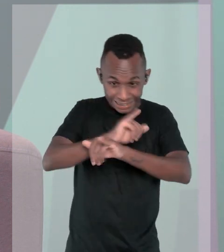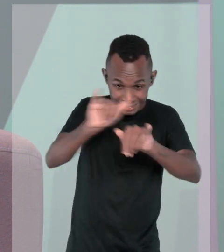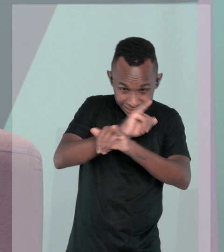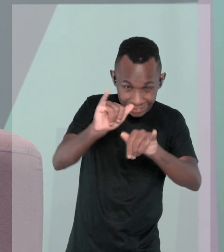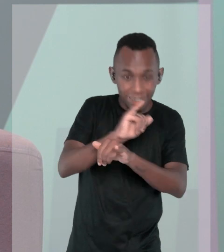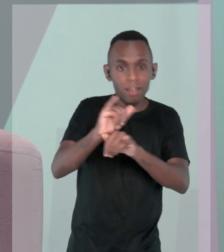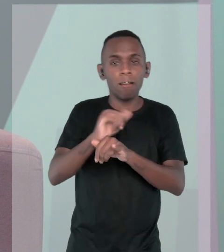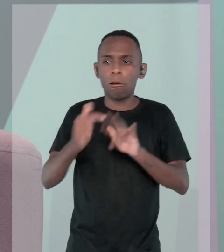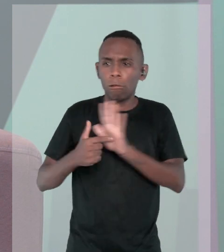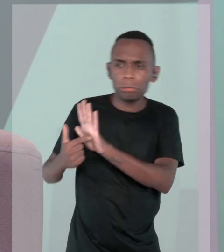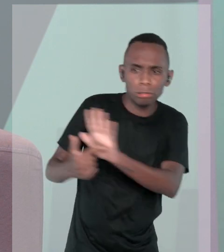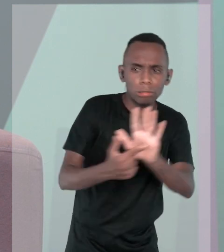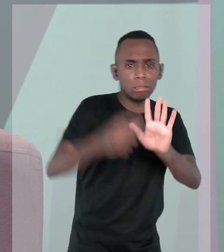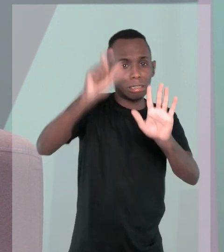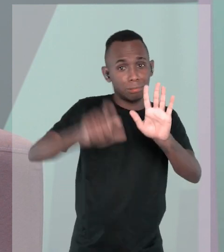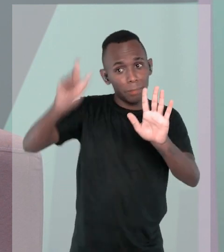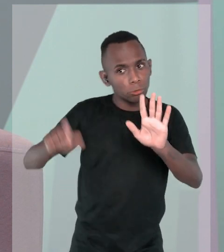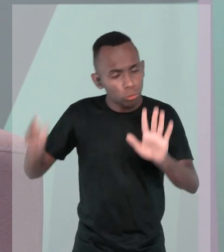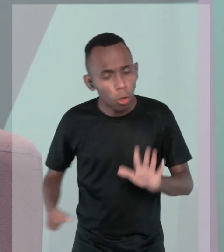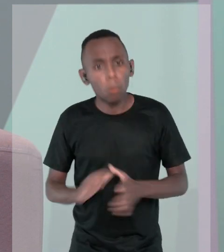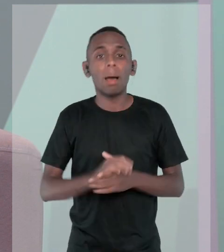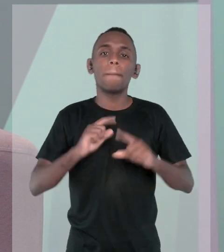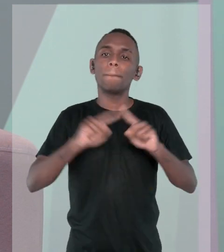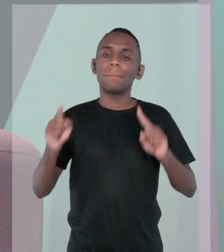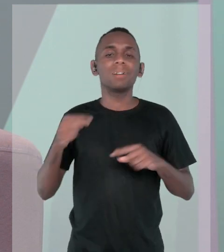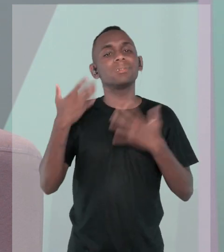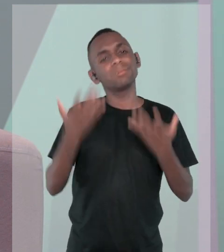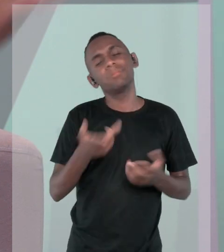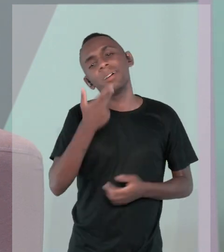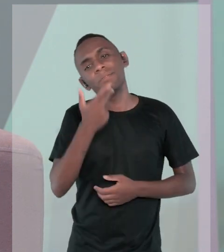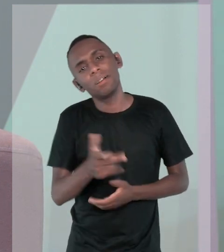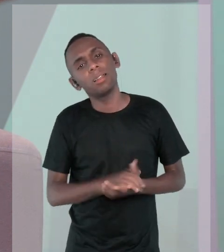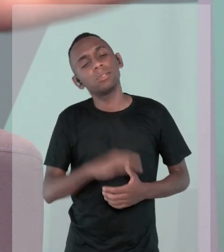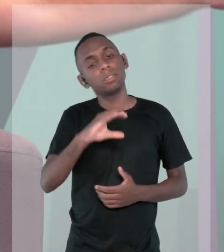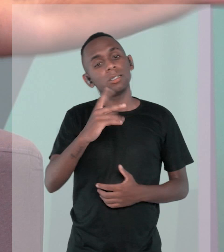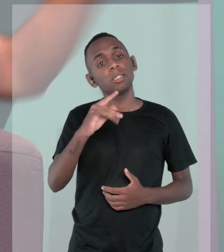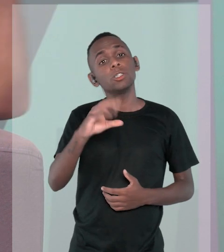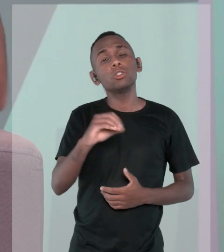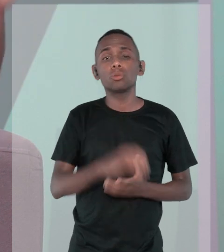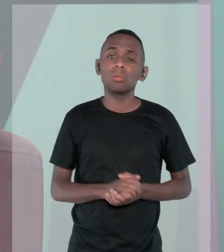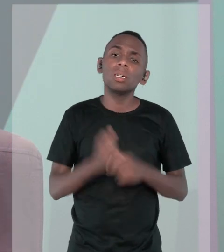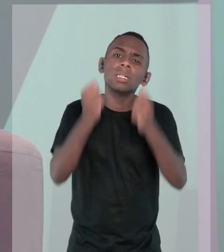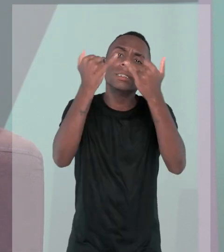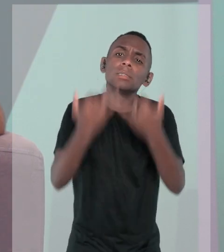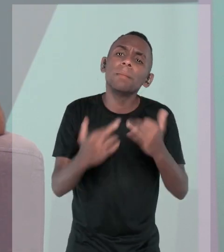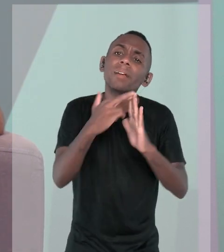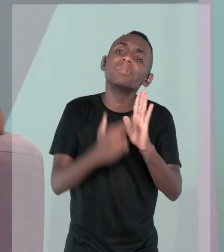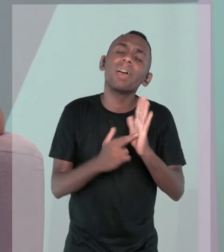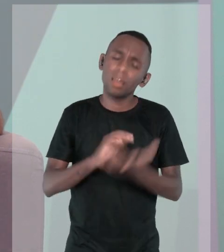funcionar, expõe as pessoas, mas não foi lá e falou: Chico, me explica essa